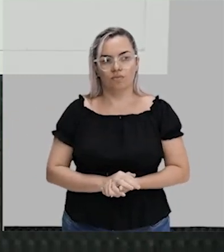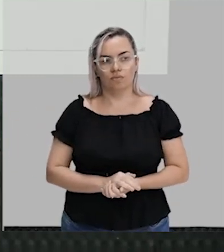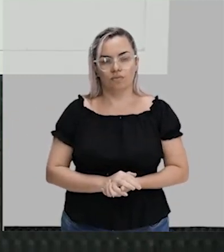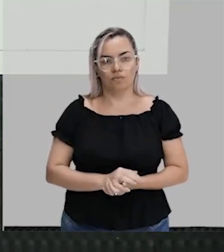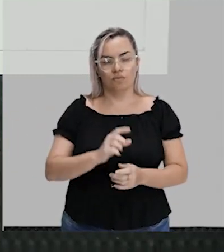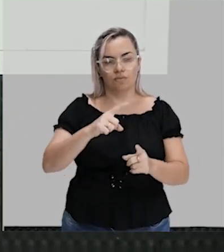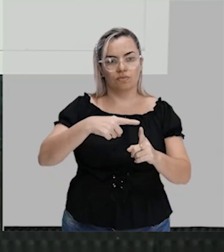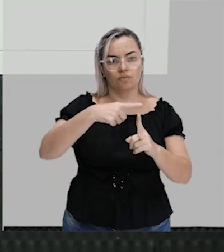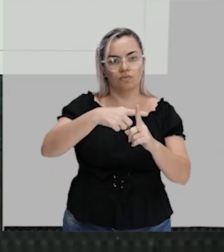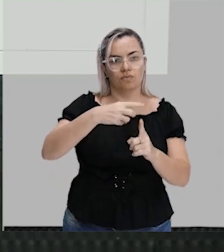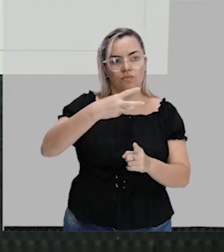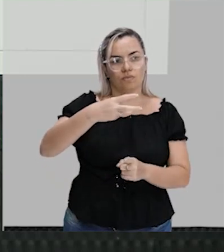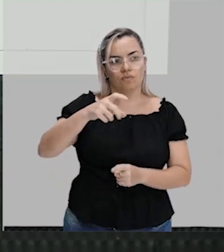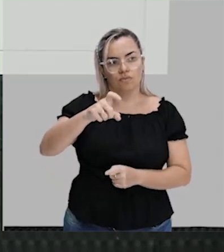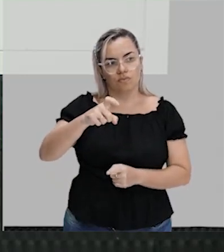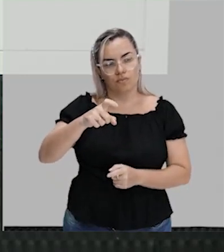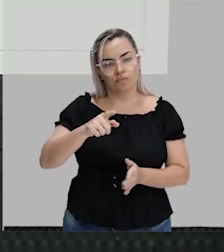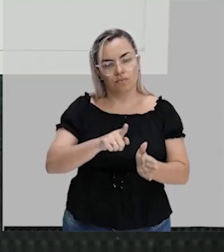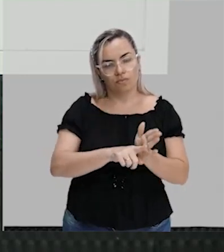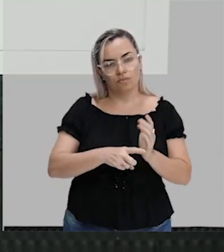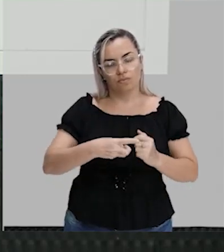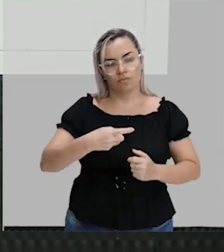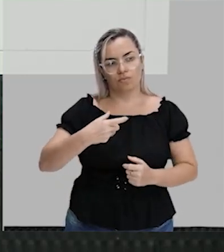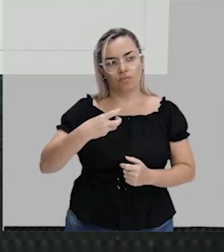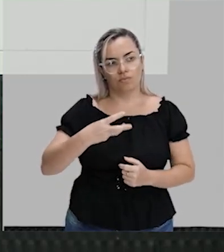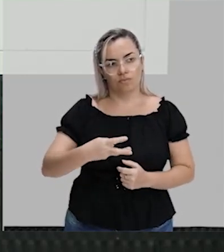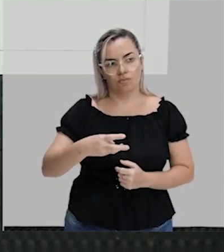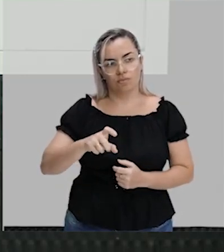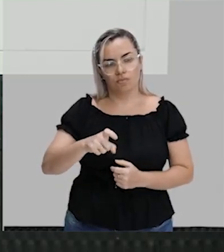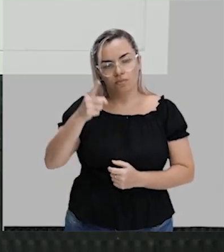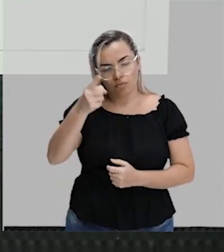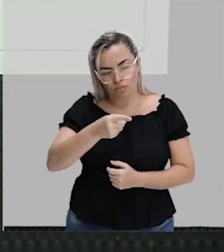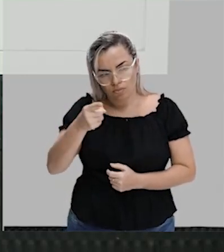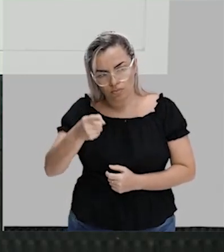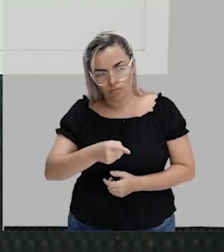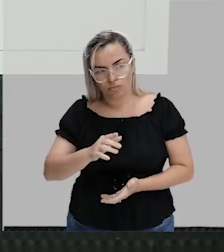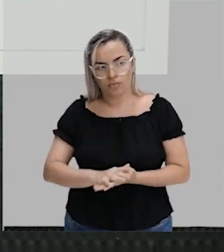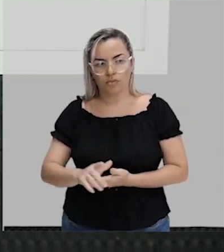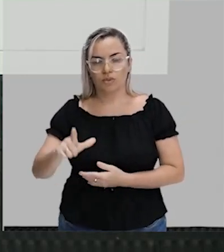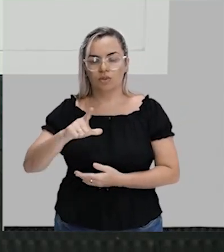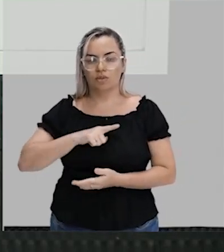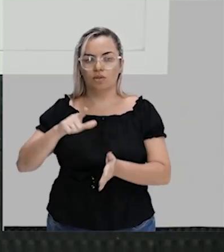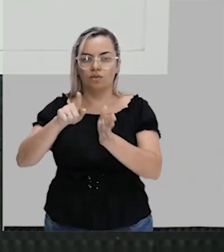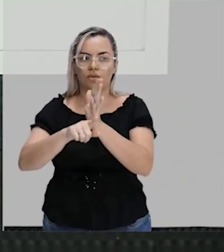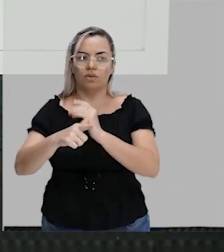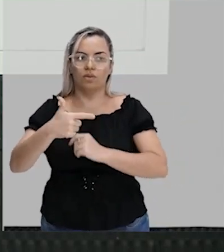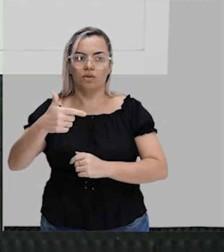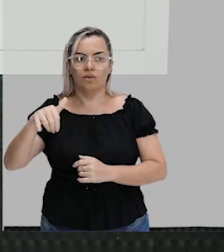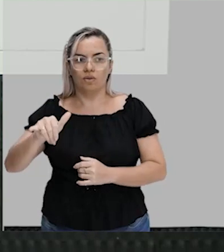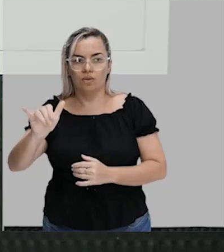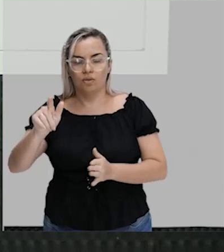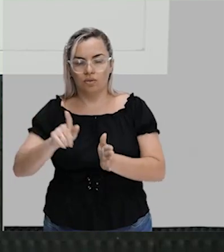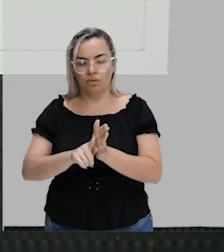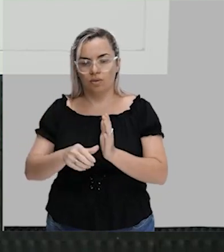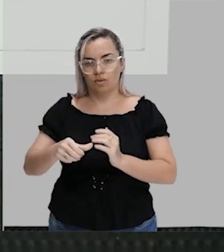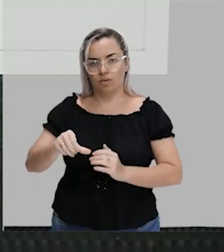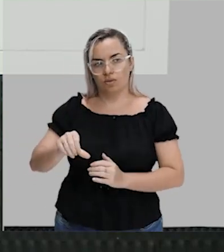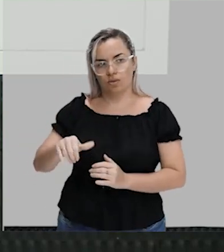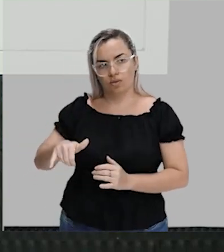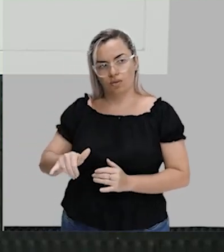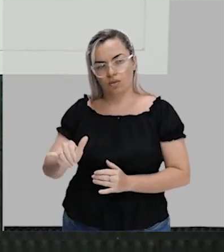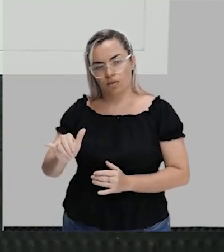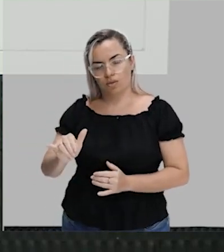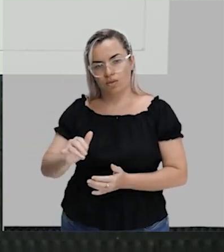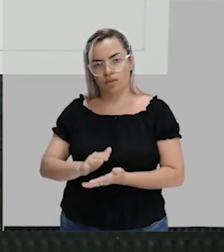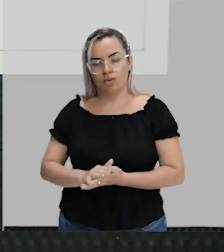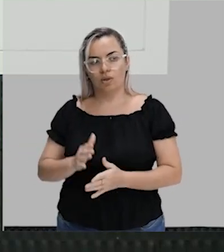cancela certo eu tenho menos dois com menos nove dá menos 11 né você faz a conta com